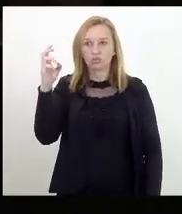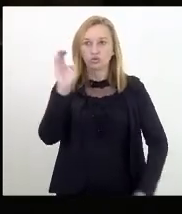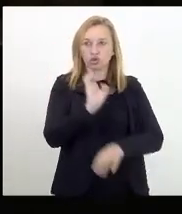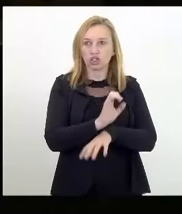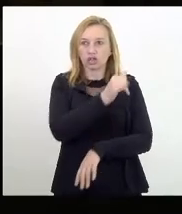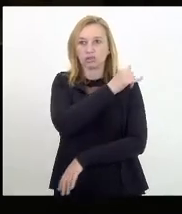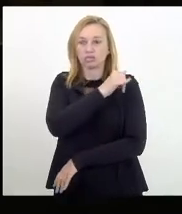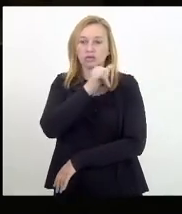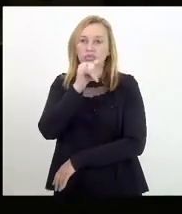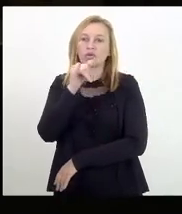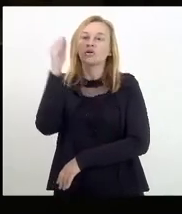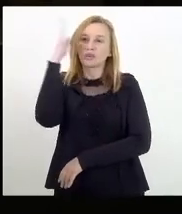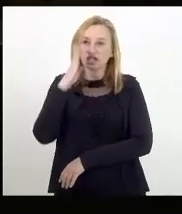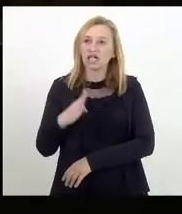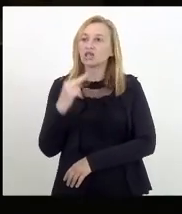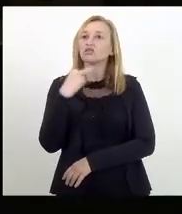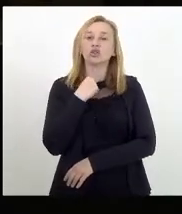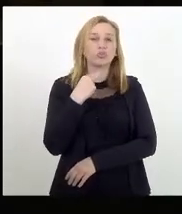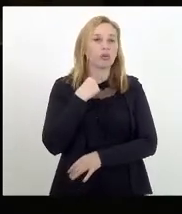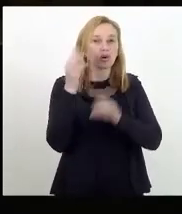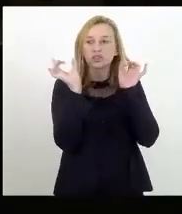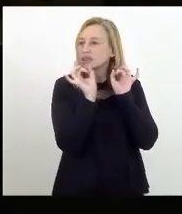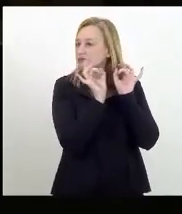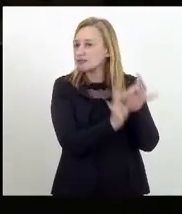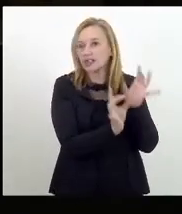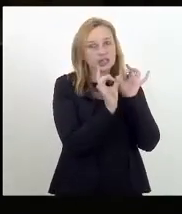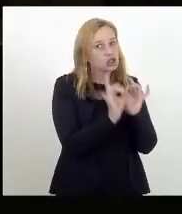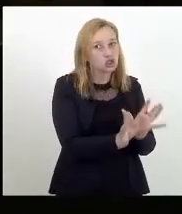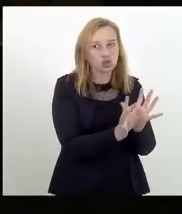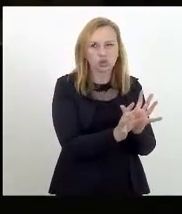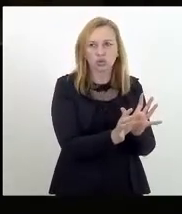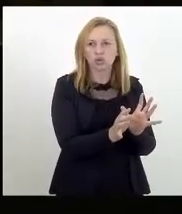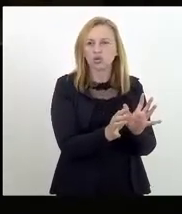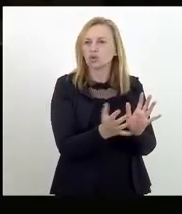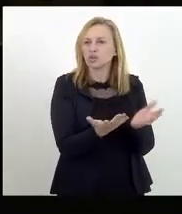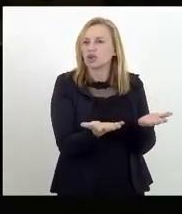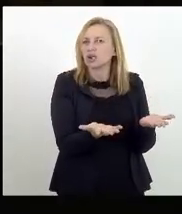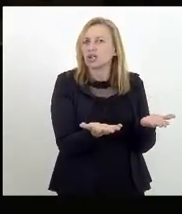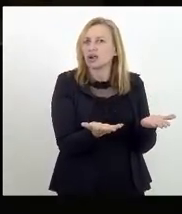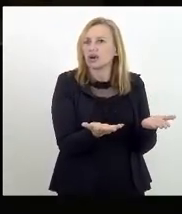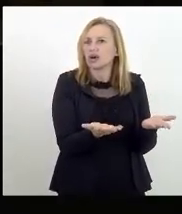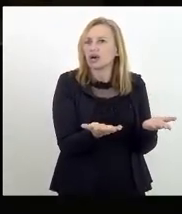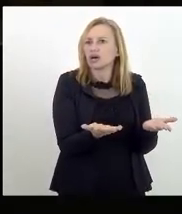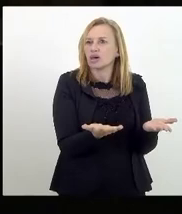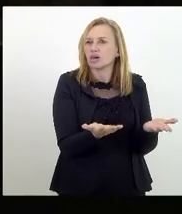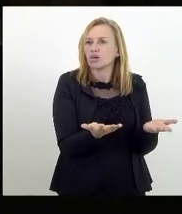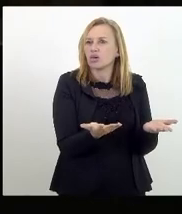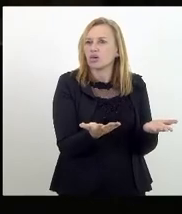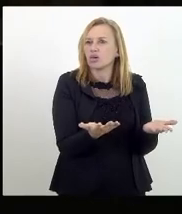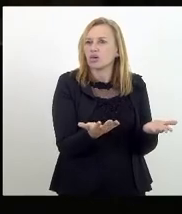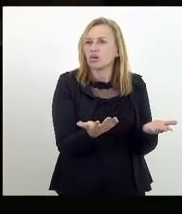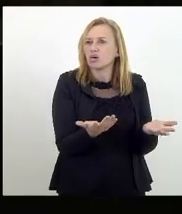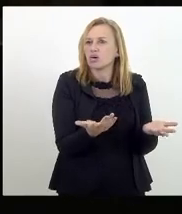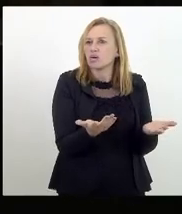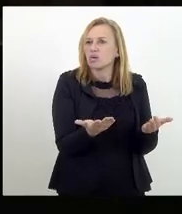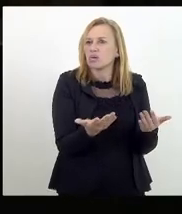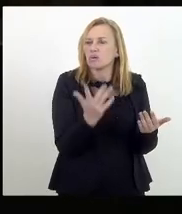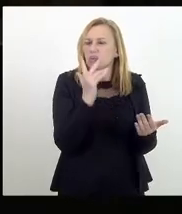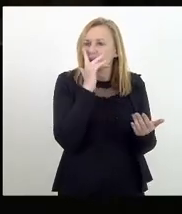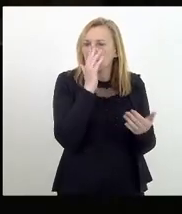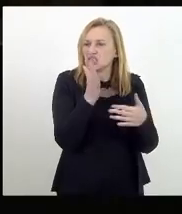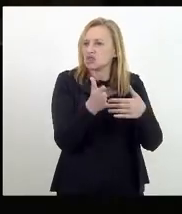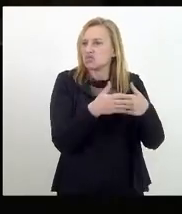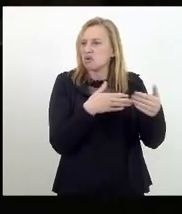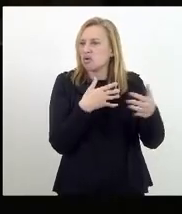não pode ser vendido como se fosse uma construção pauta